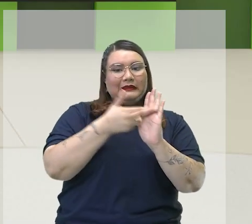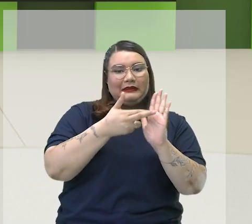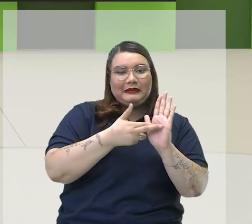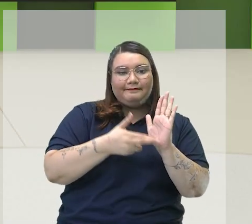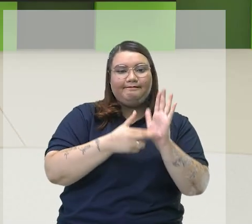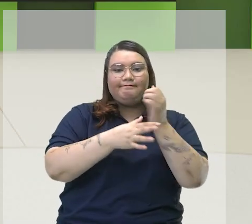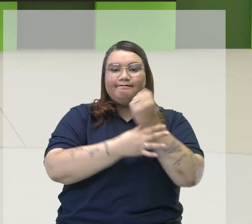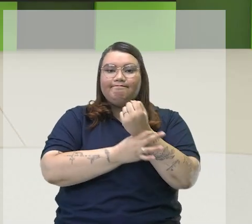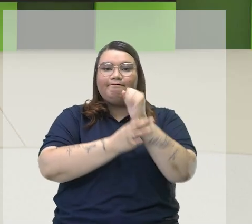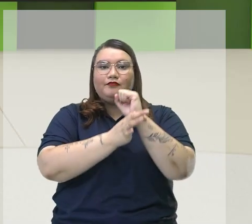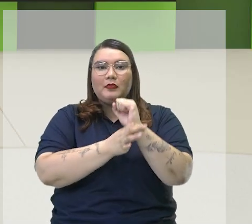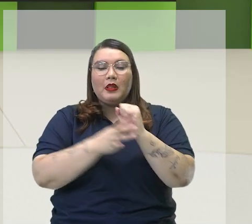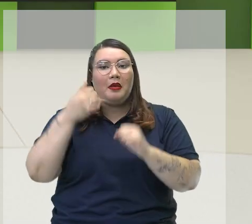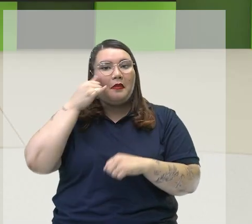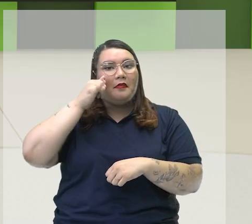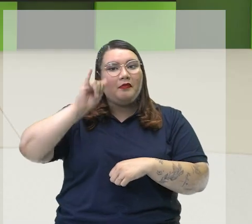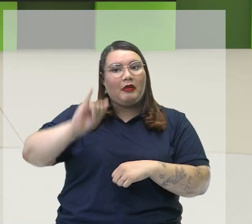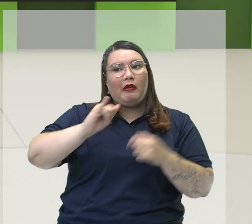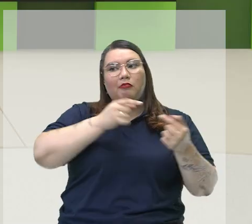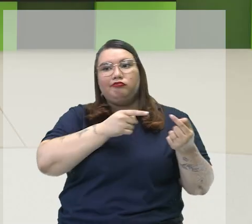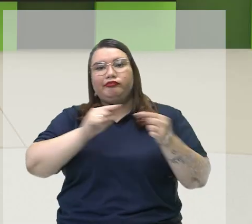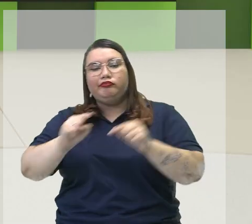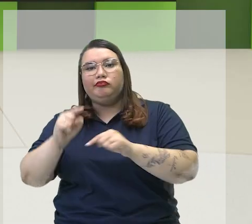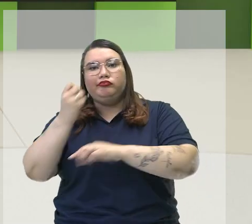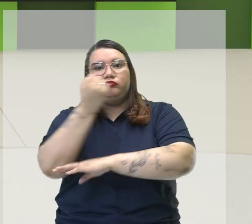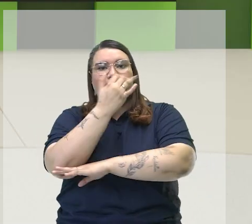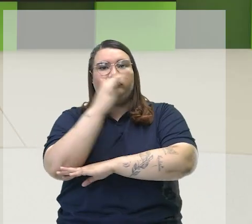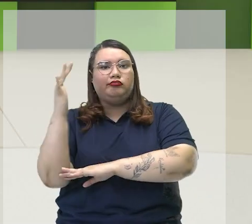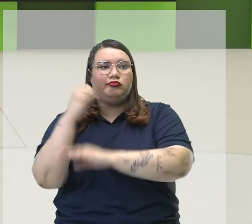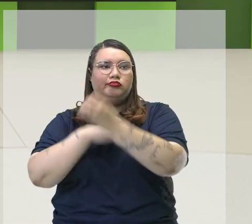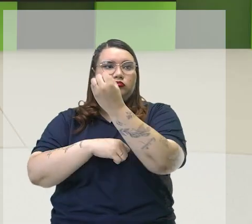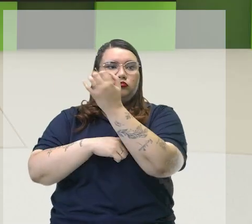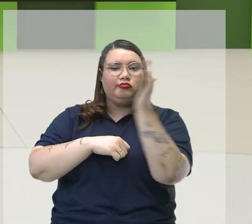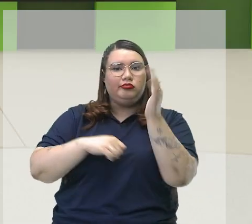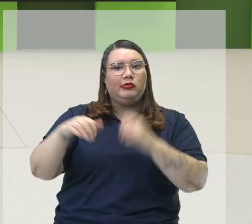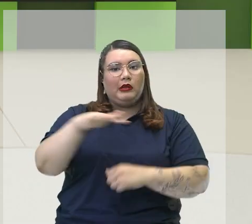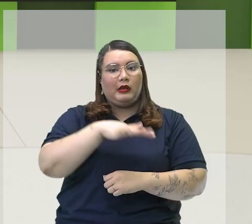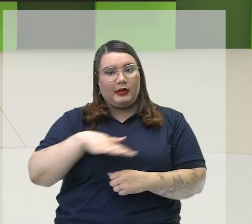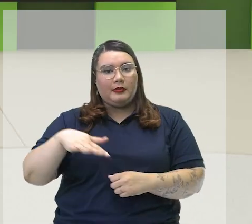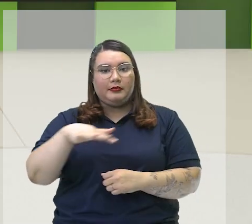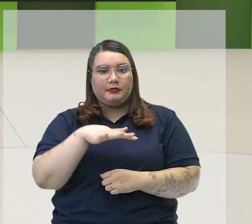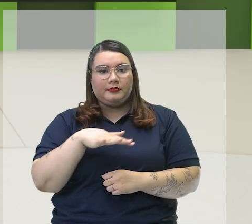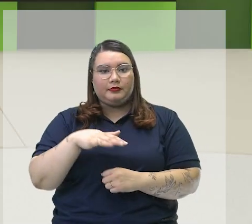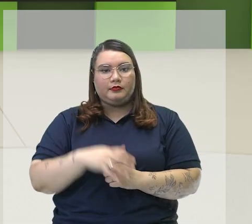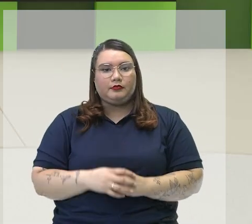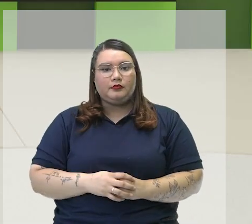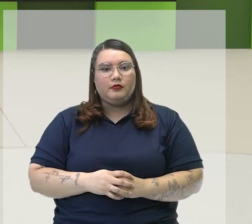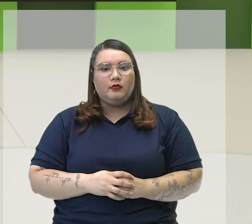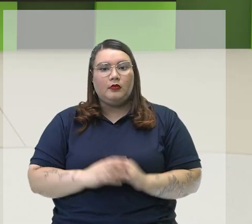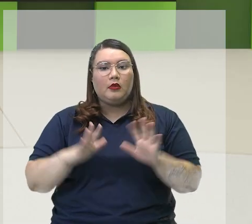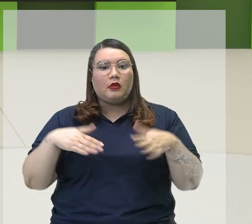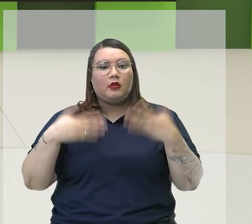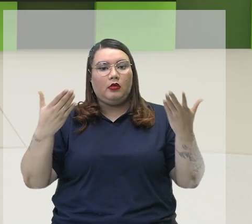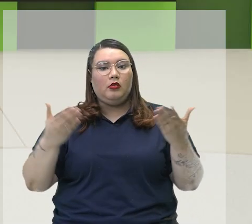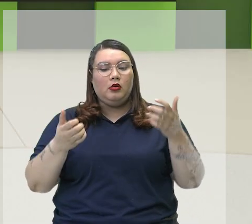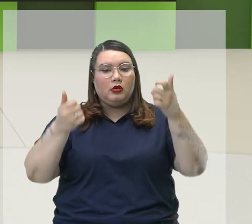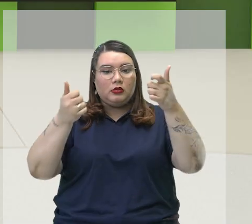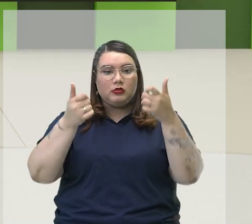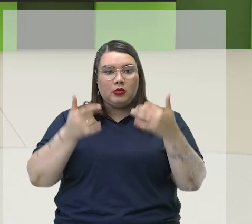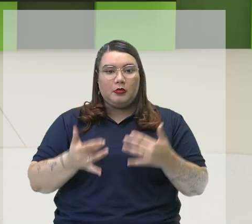cuidados de segurança para evitar acidentes ambientais. E quando se fala